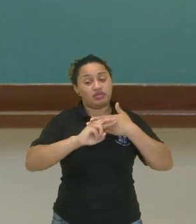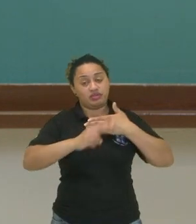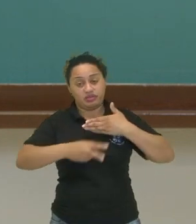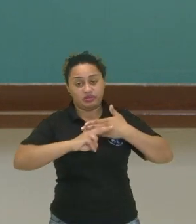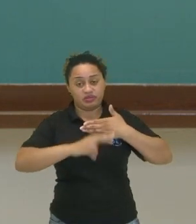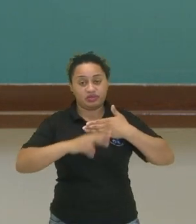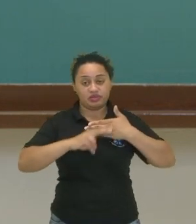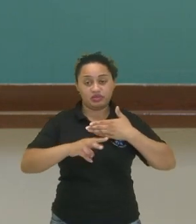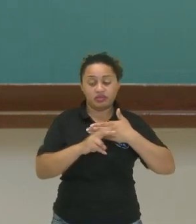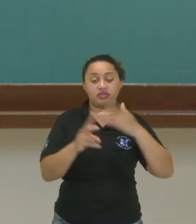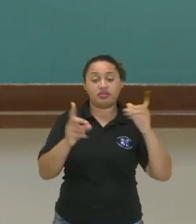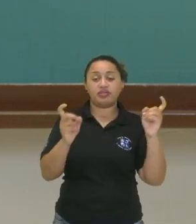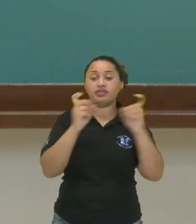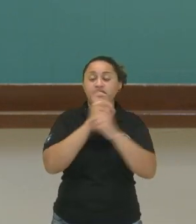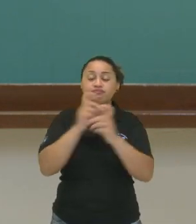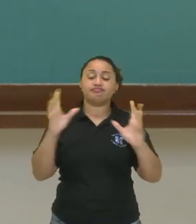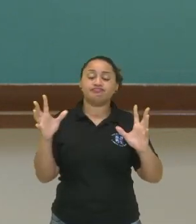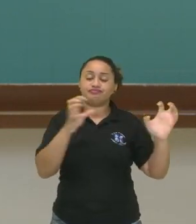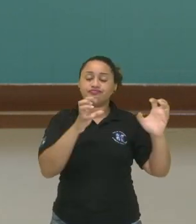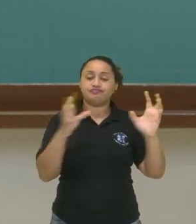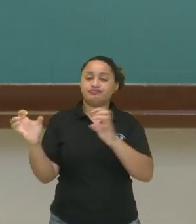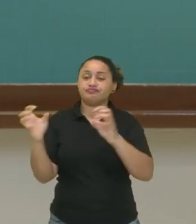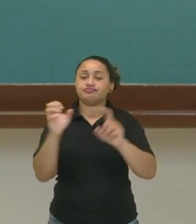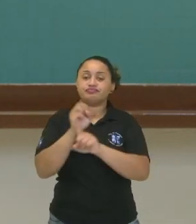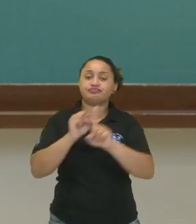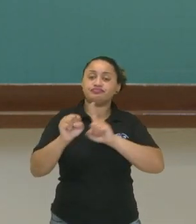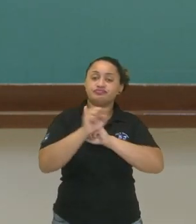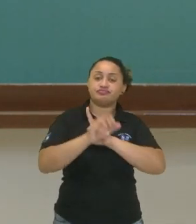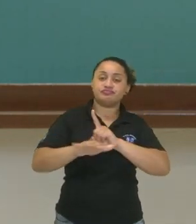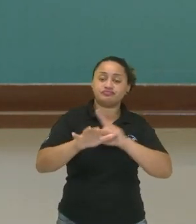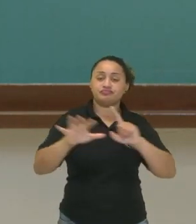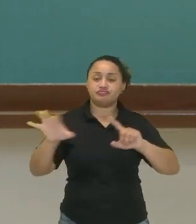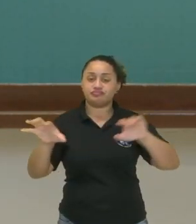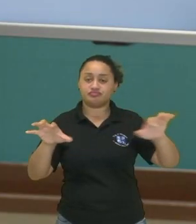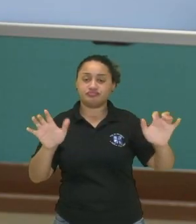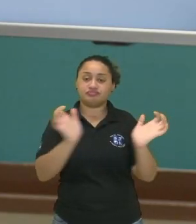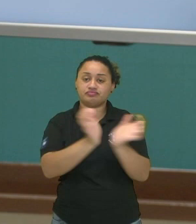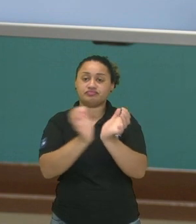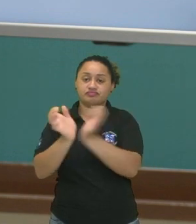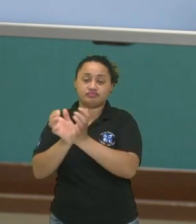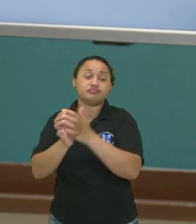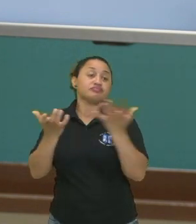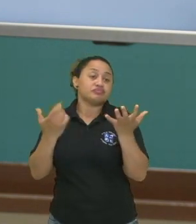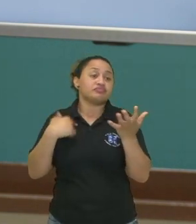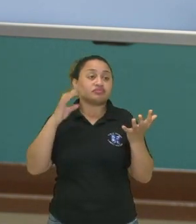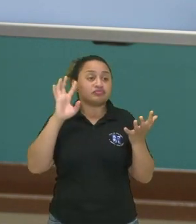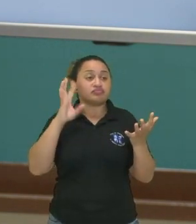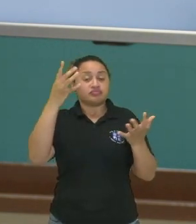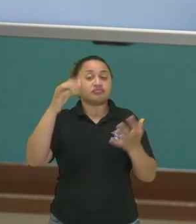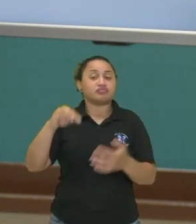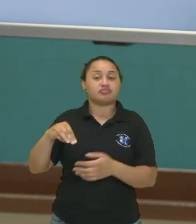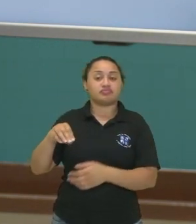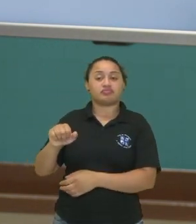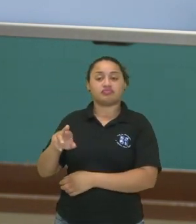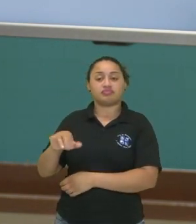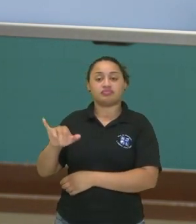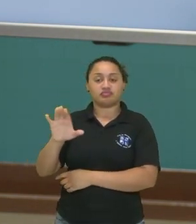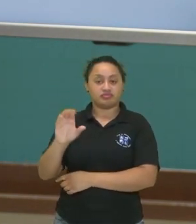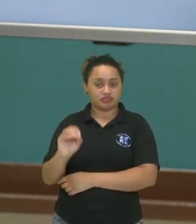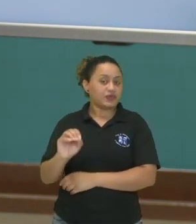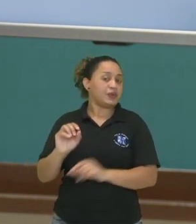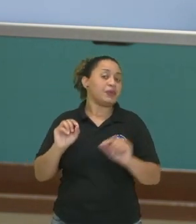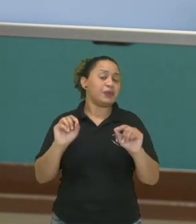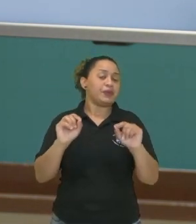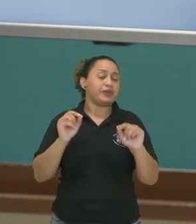de conflitos sociais, inclusive, entre patrícios e plebeus. Aí a solução veio do Mário, do general Mário,